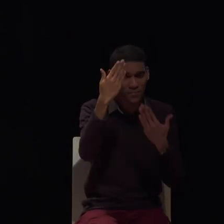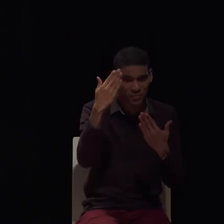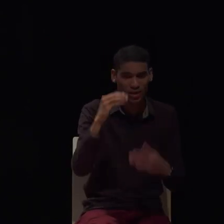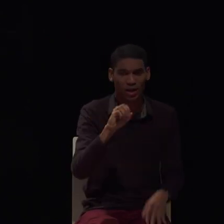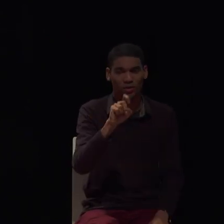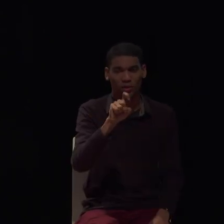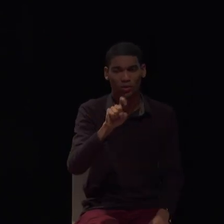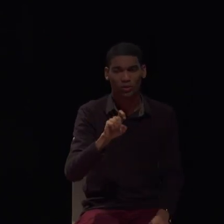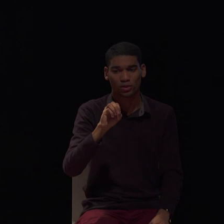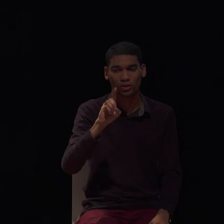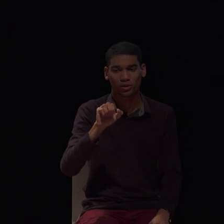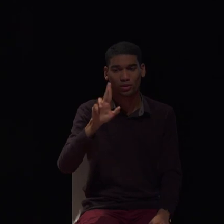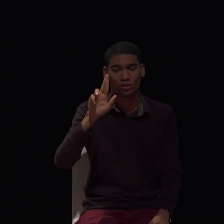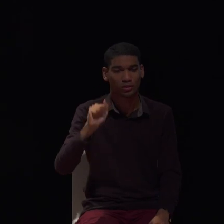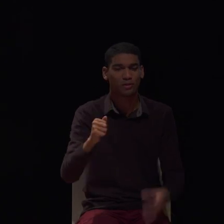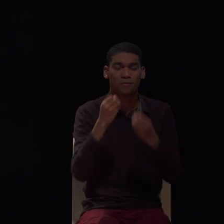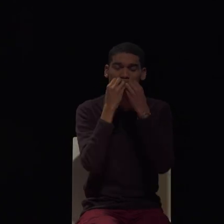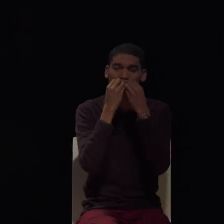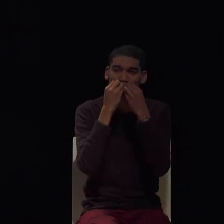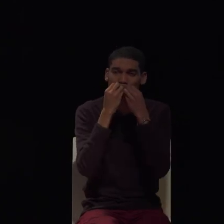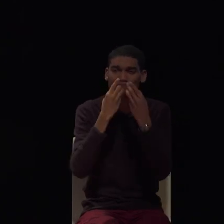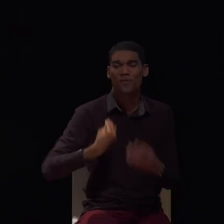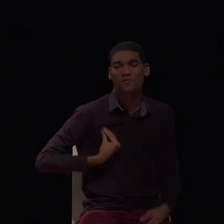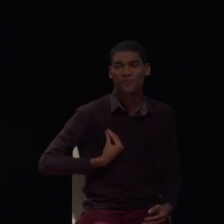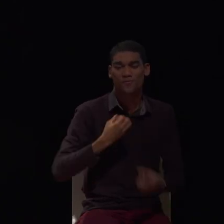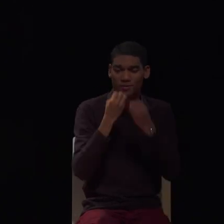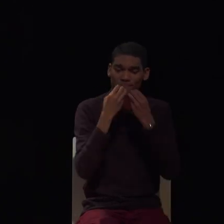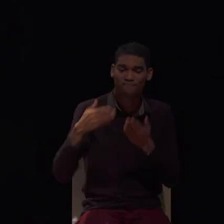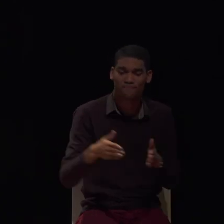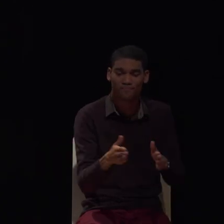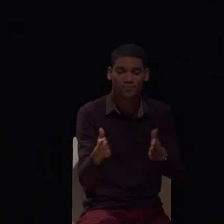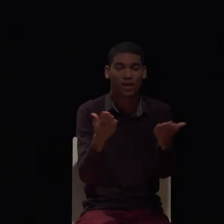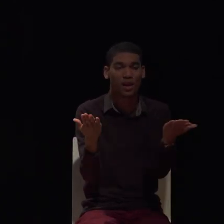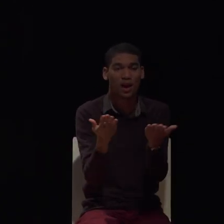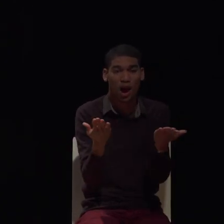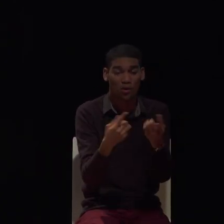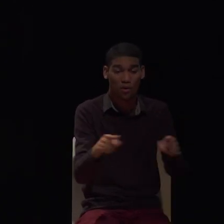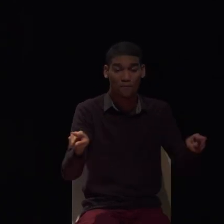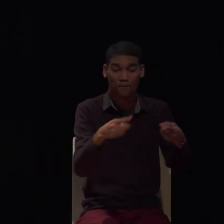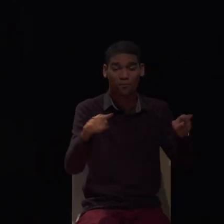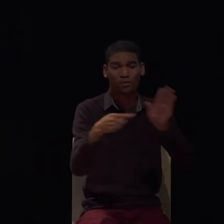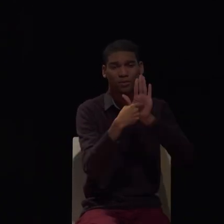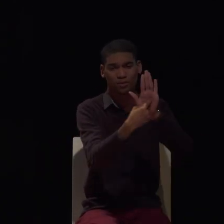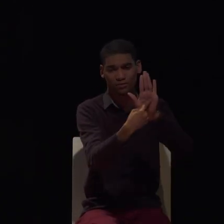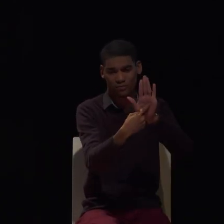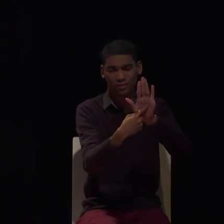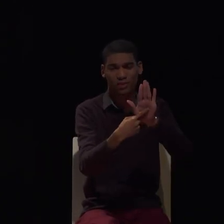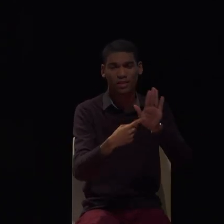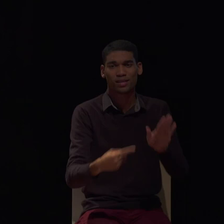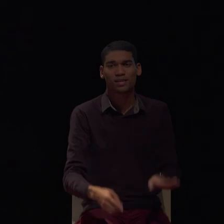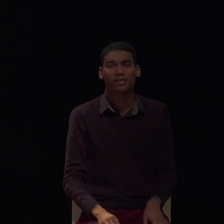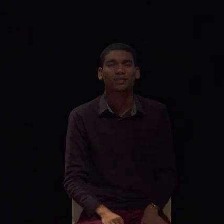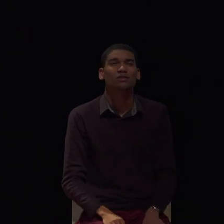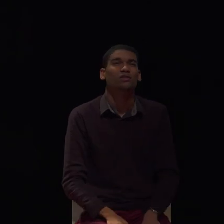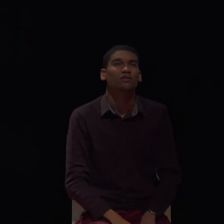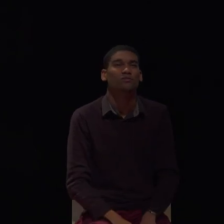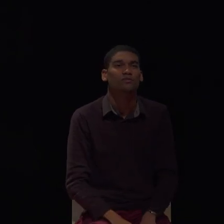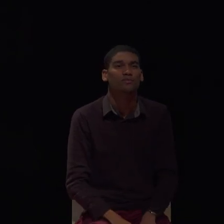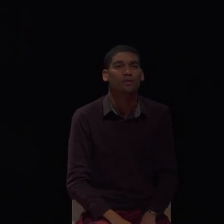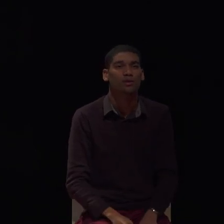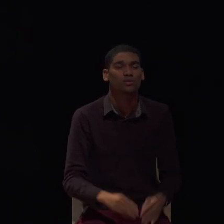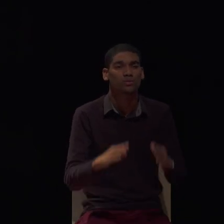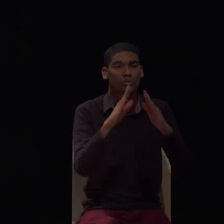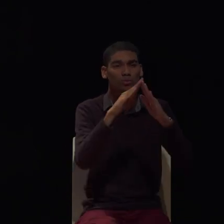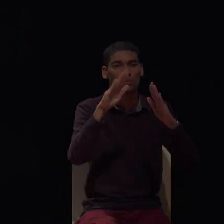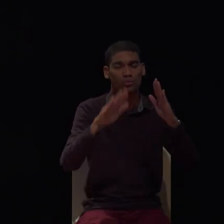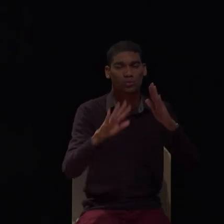dará quer dizer bons caminhos e boa vida eu queria terminar com essa música é que é do tempo de maria